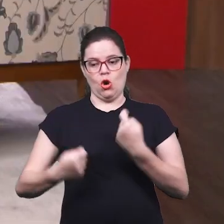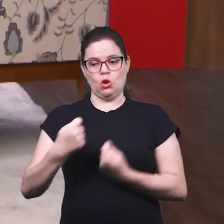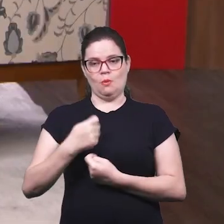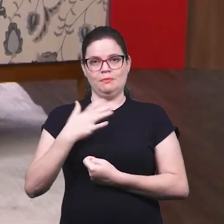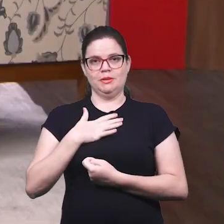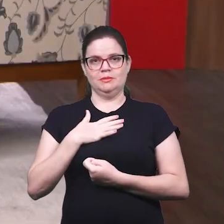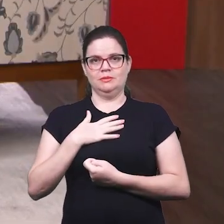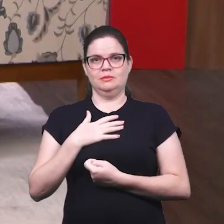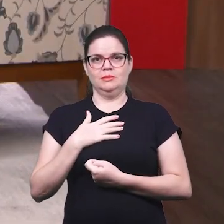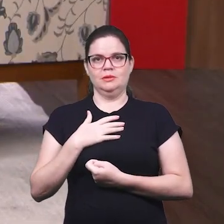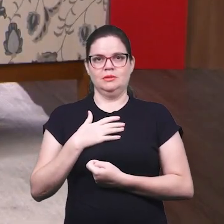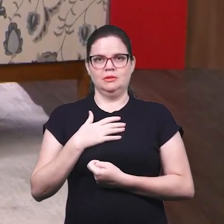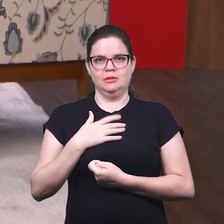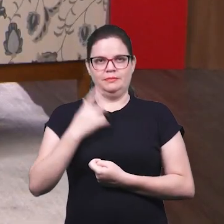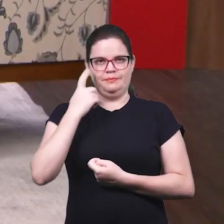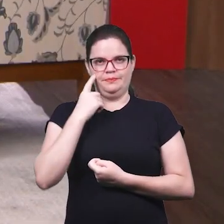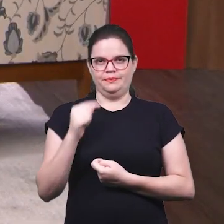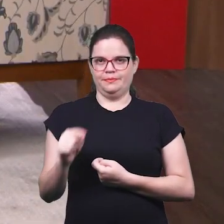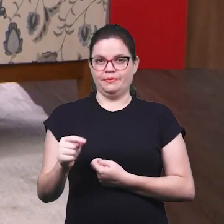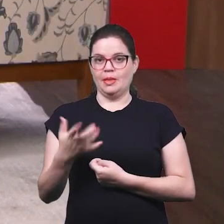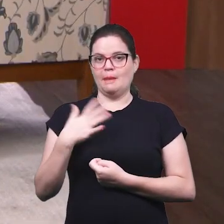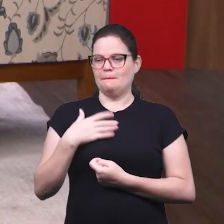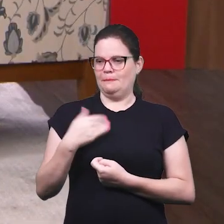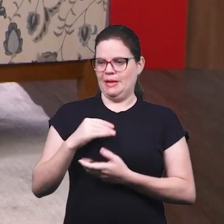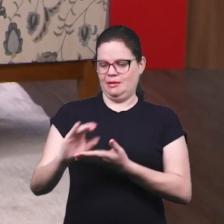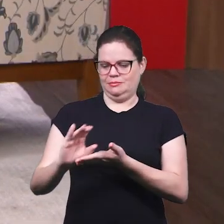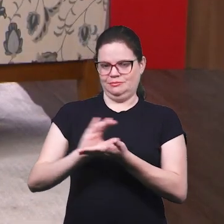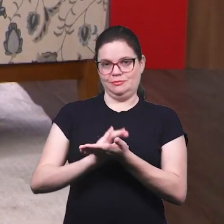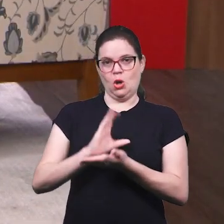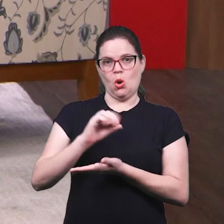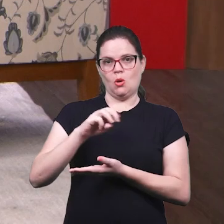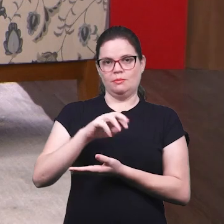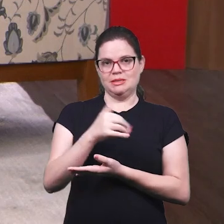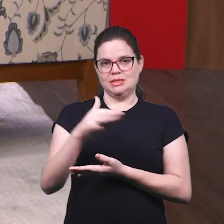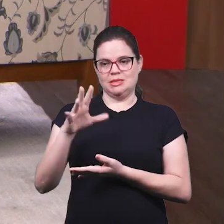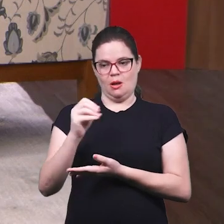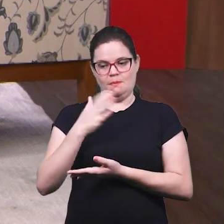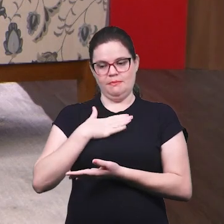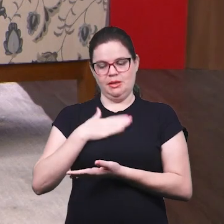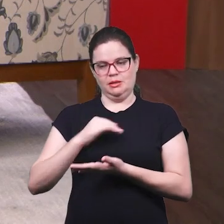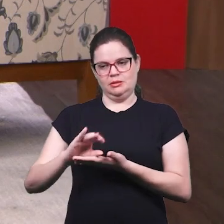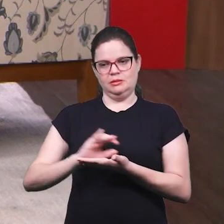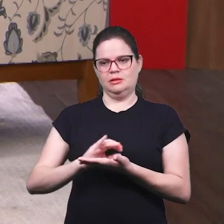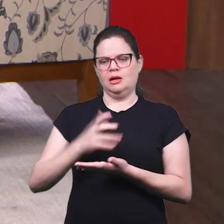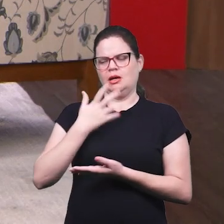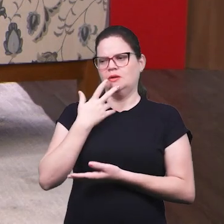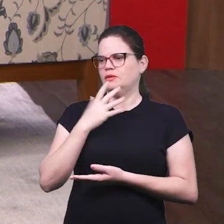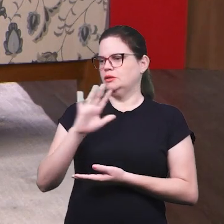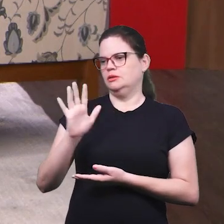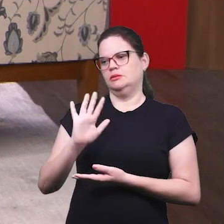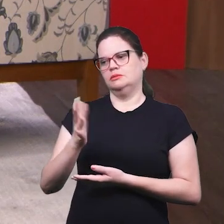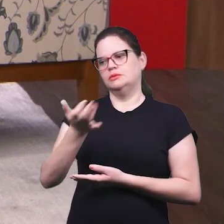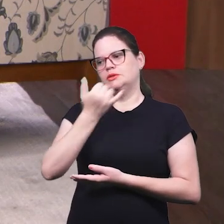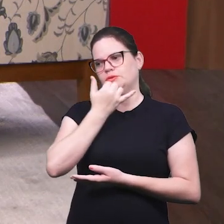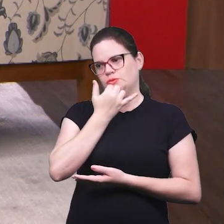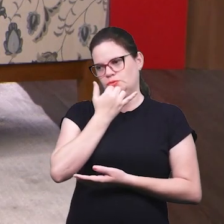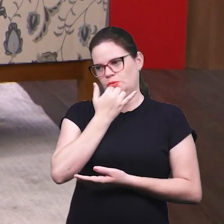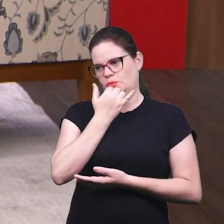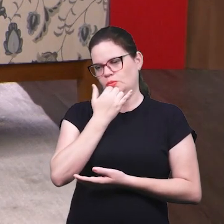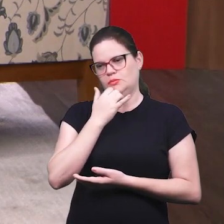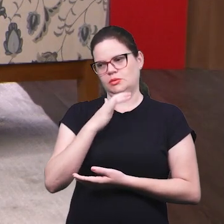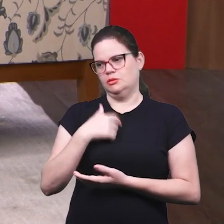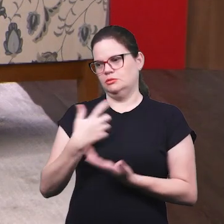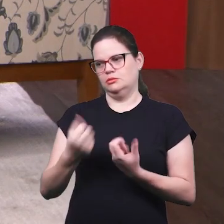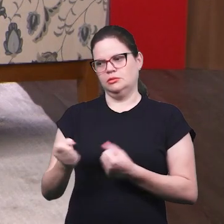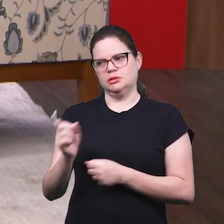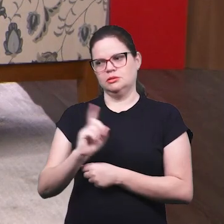Isso é coisa de comerciante empresário, sabia? A comissão sua está garantida, eu só não faço o anúncio. Aí eu falei: doutor Américo, o senhor me perdoe, mas